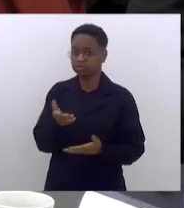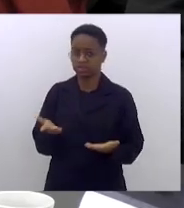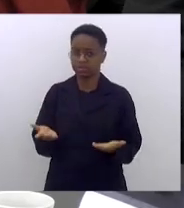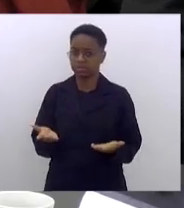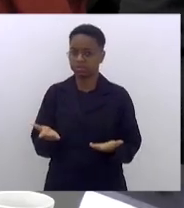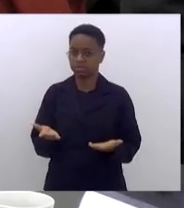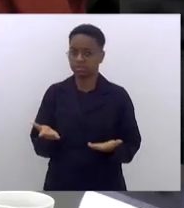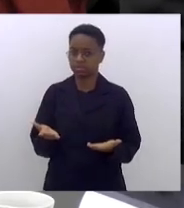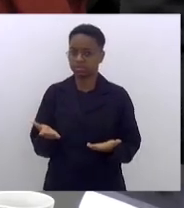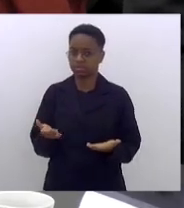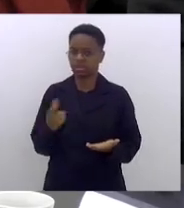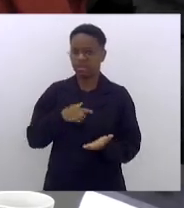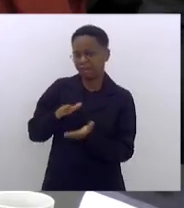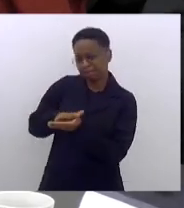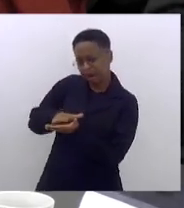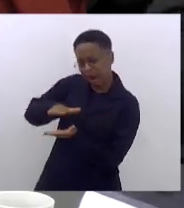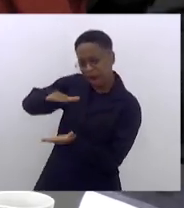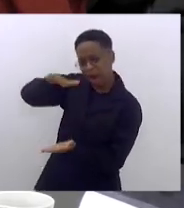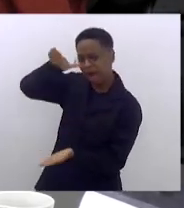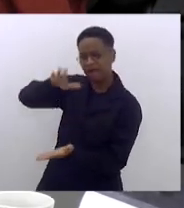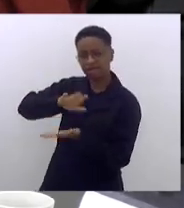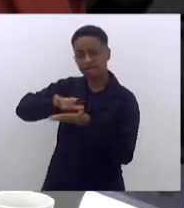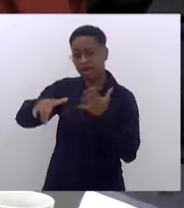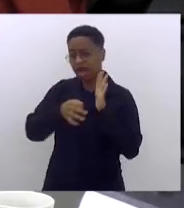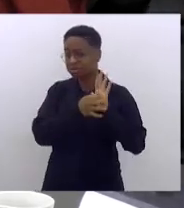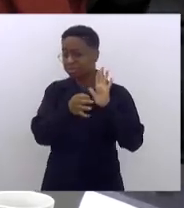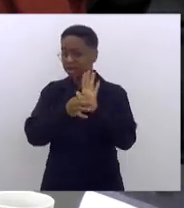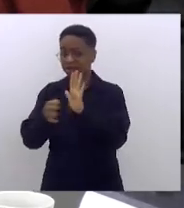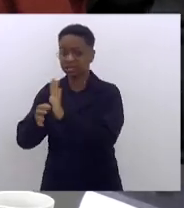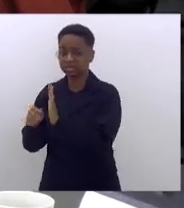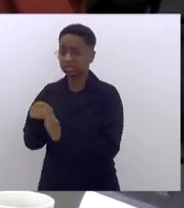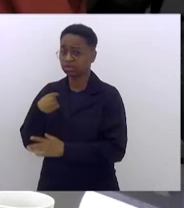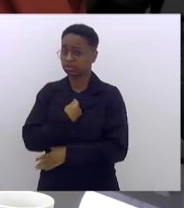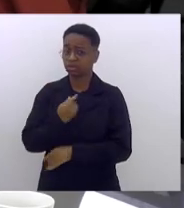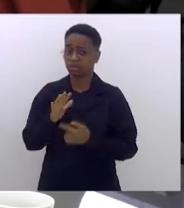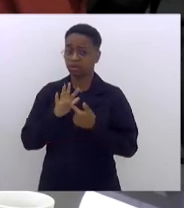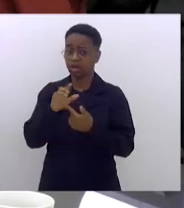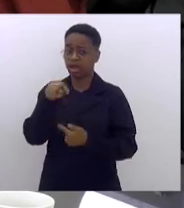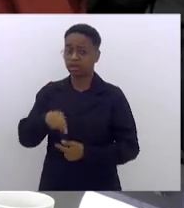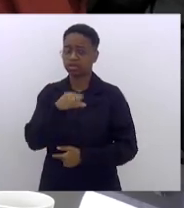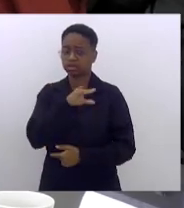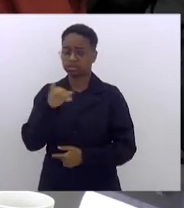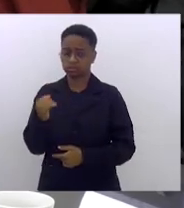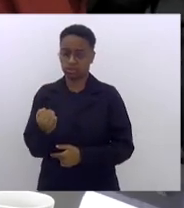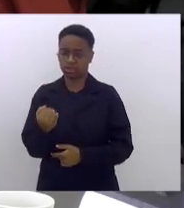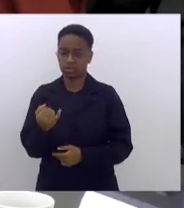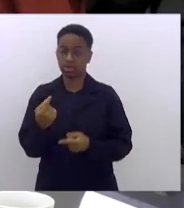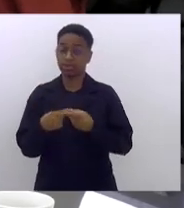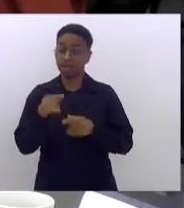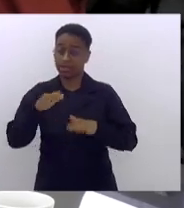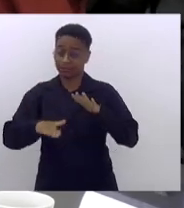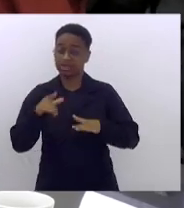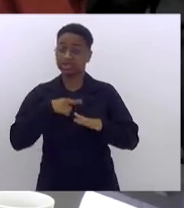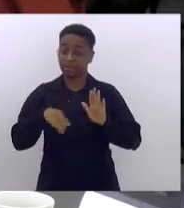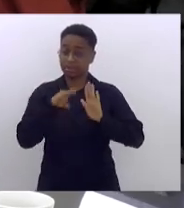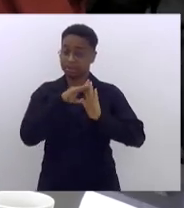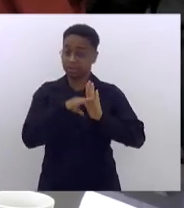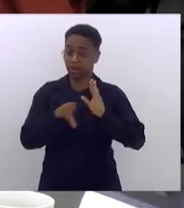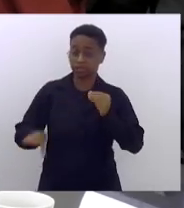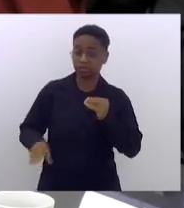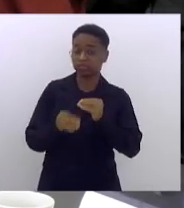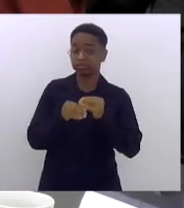É um volume enorme de pareceres que são proferidos aqui na CCJ. Às vezes com pauta extra. A gente sai